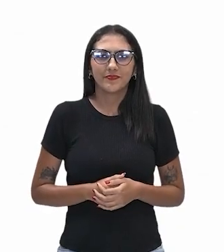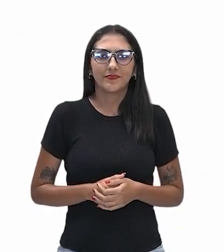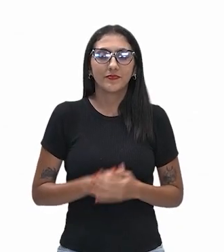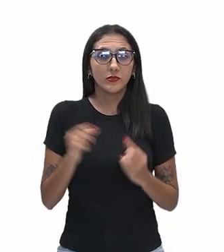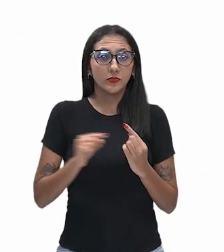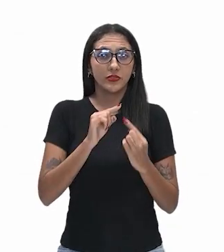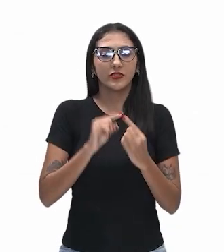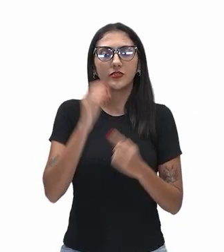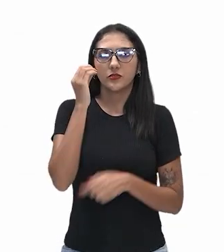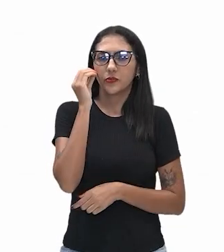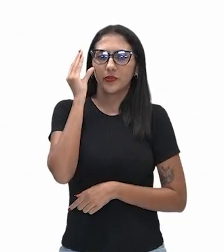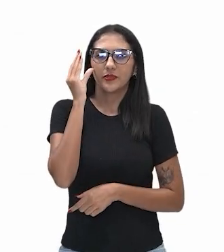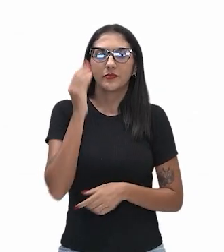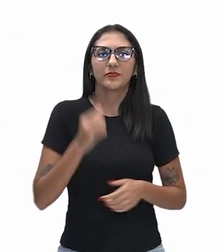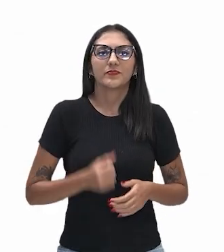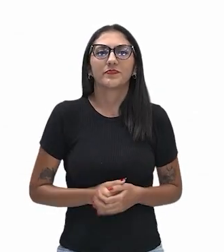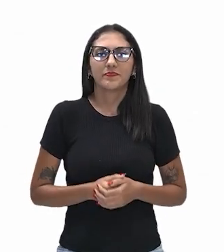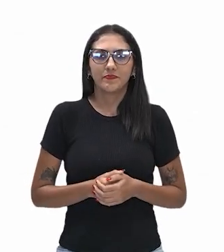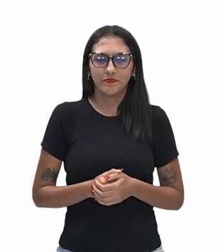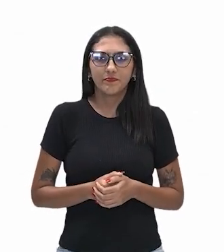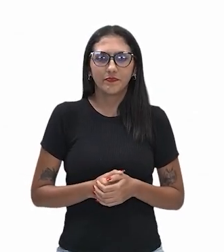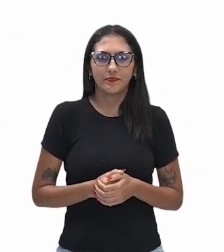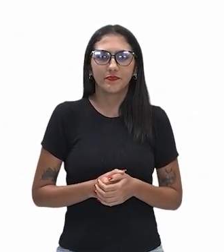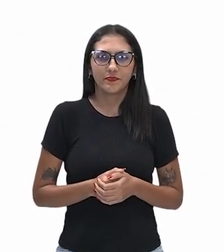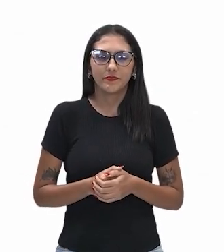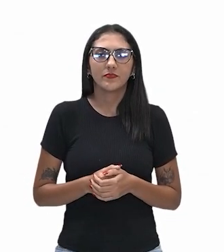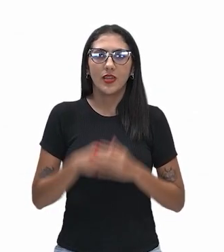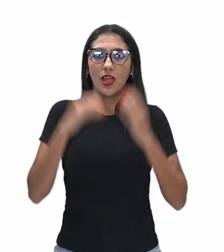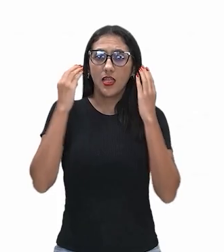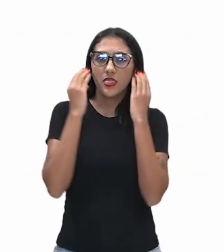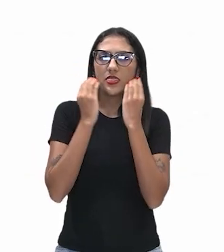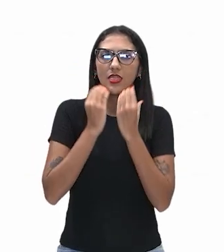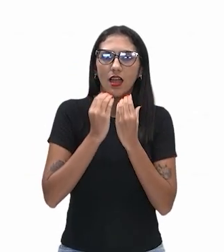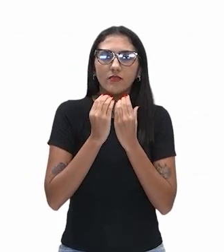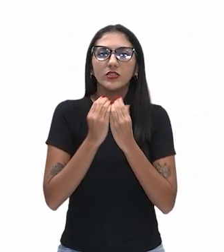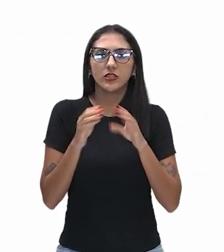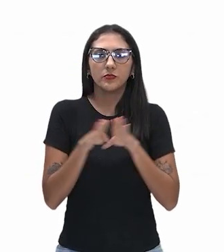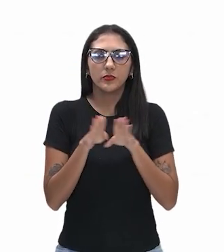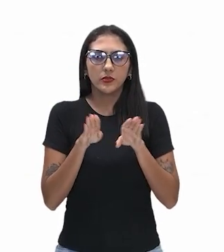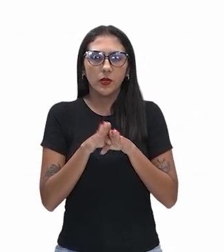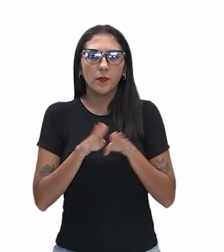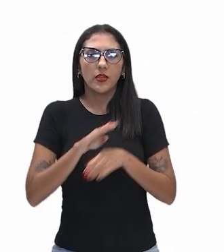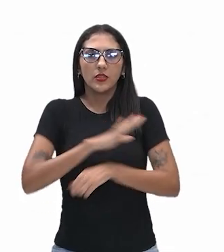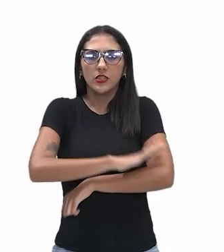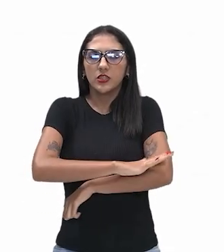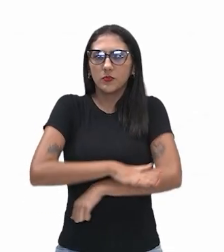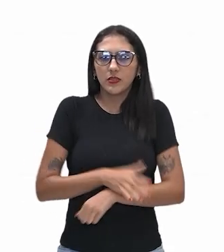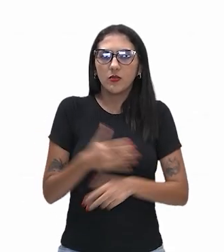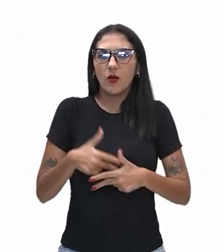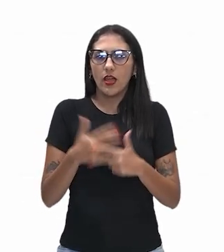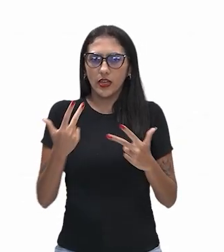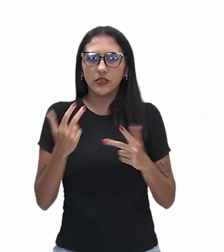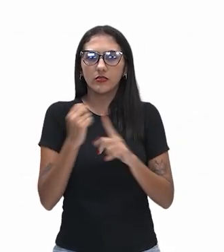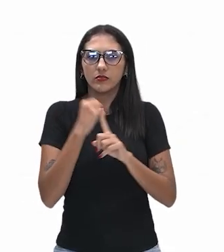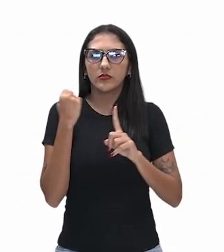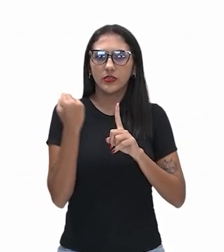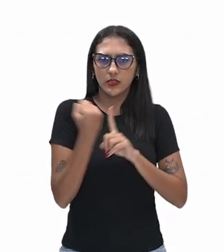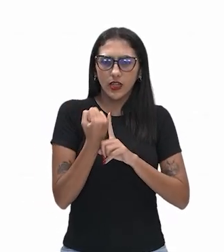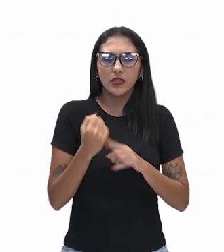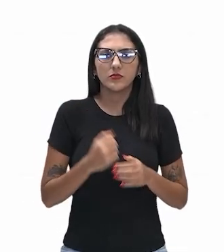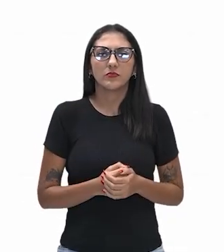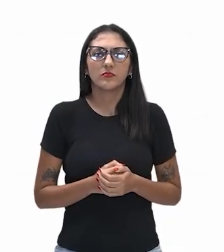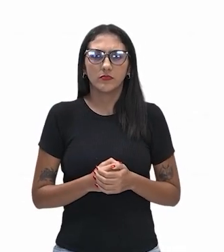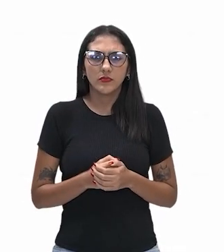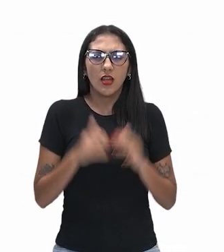Objeto de conhecimento: darwinismo social e discriminação étnico-racial, eugenia, fake news e